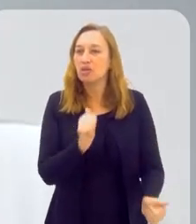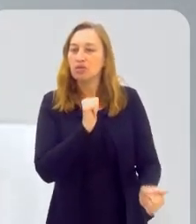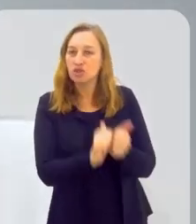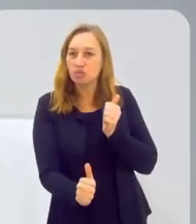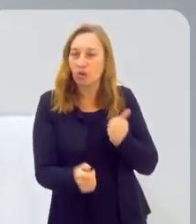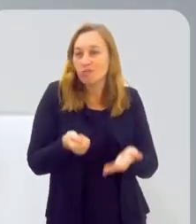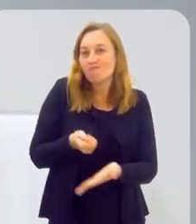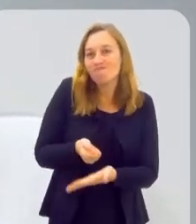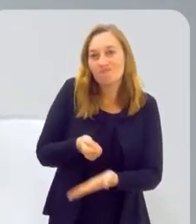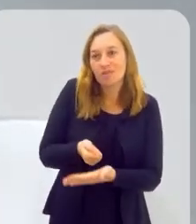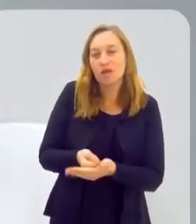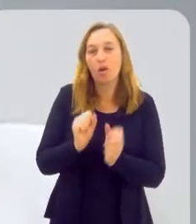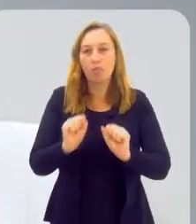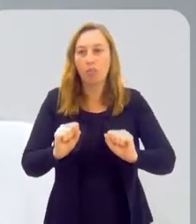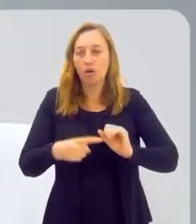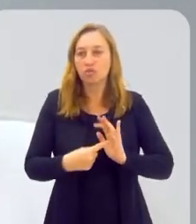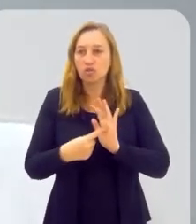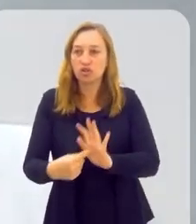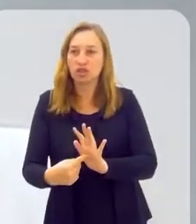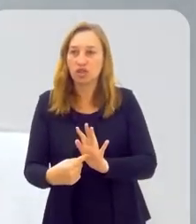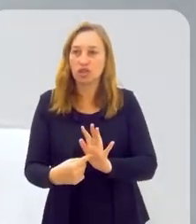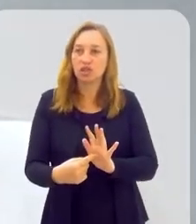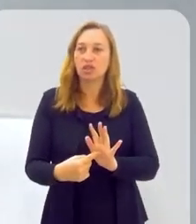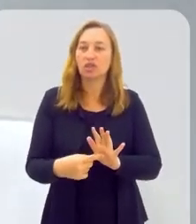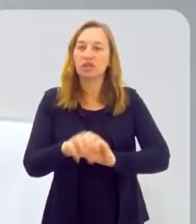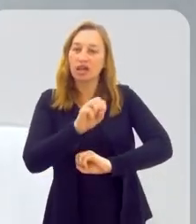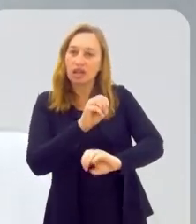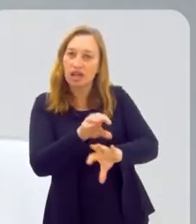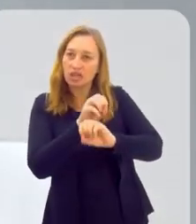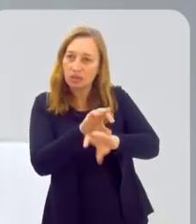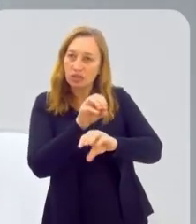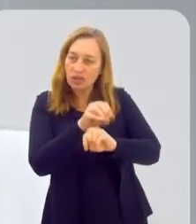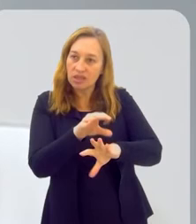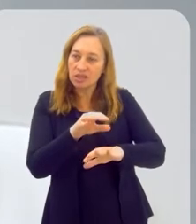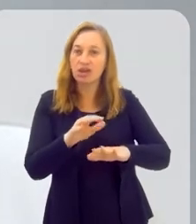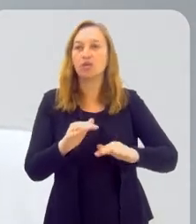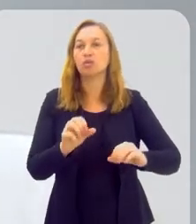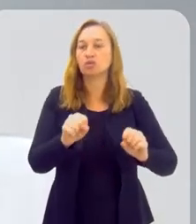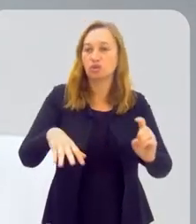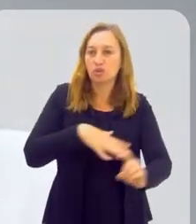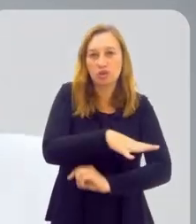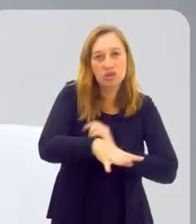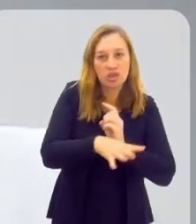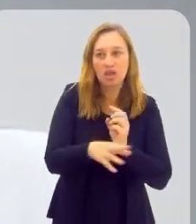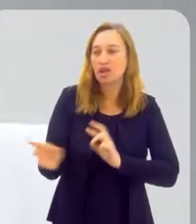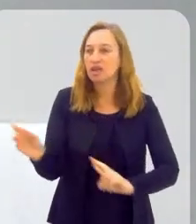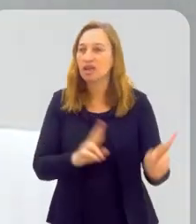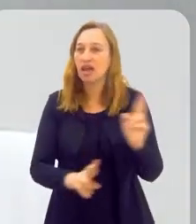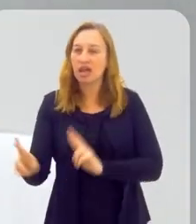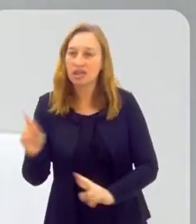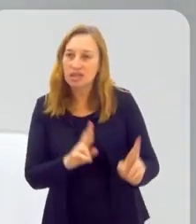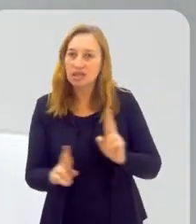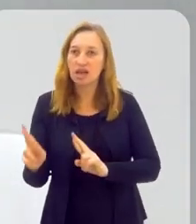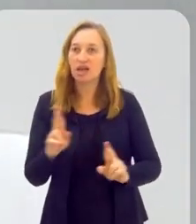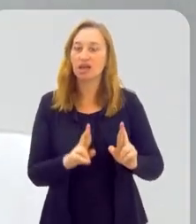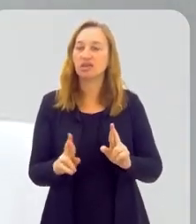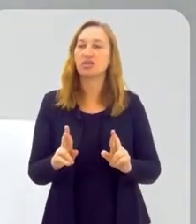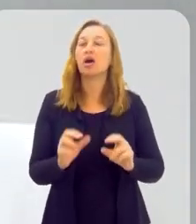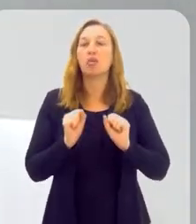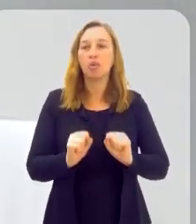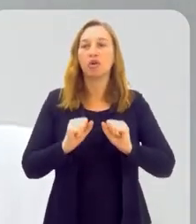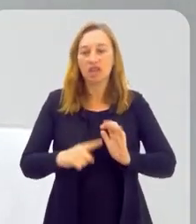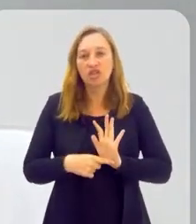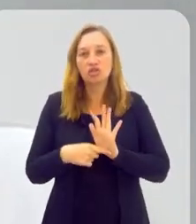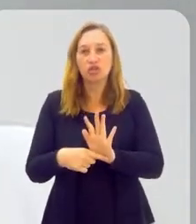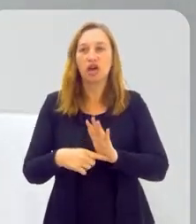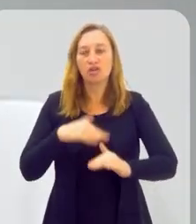desporto e o exercício pode trazer na perspectiva da educação, da vertente social, das relações que promove e que pode